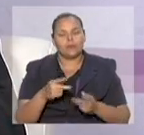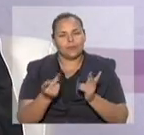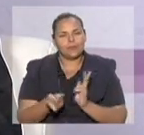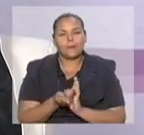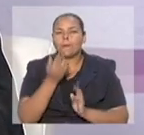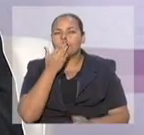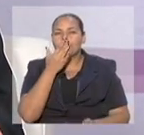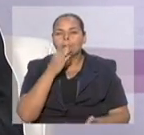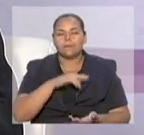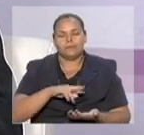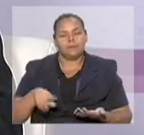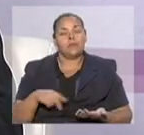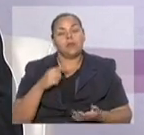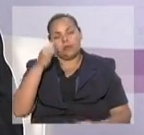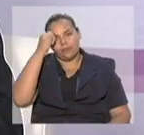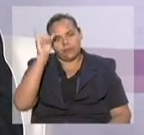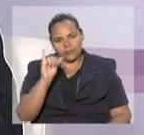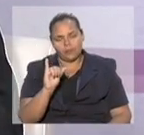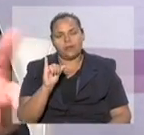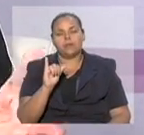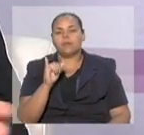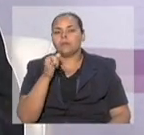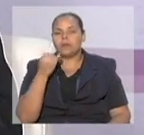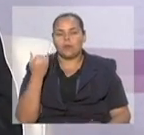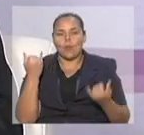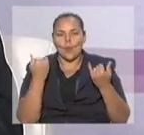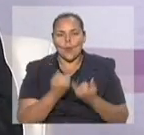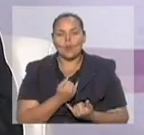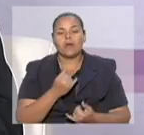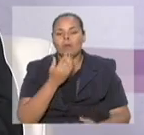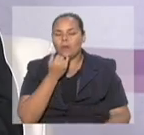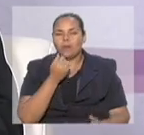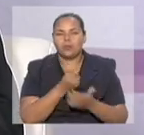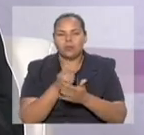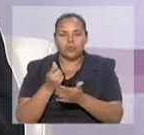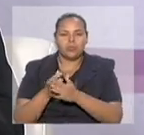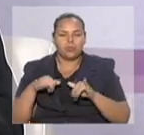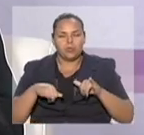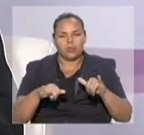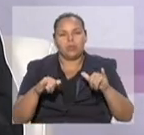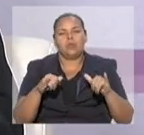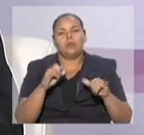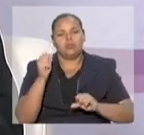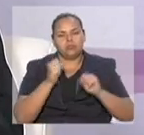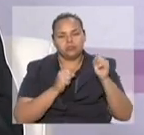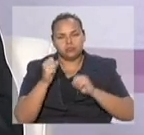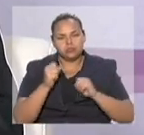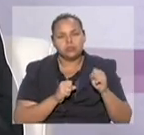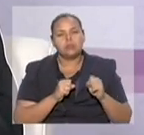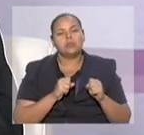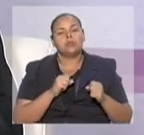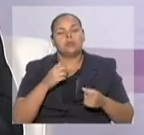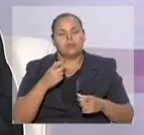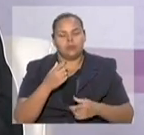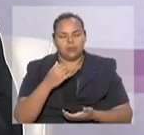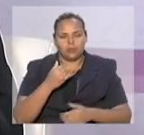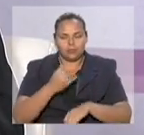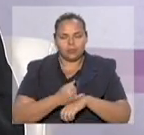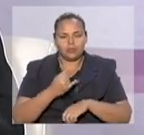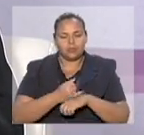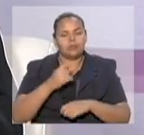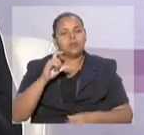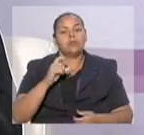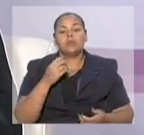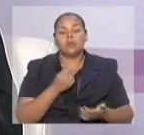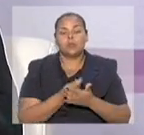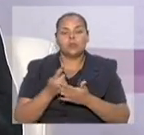pratos coloridos e evitar ao máximo possível a dieta excessivamente industrializada, né? Eu acho que com essas medidas básicas, efetivamente, se